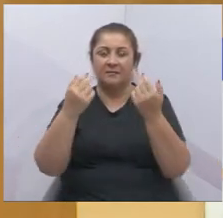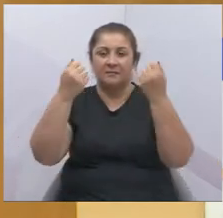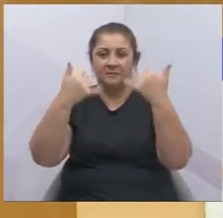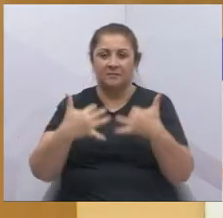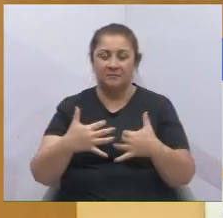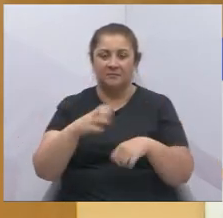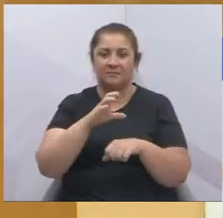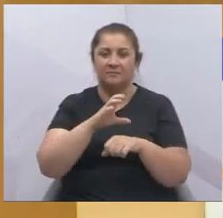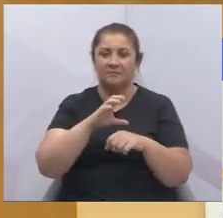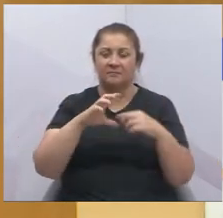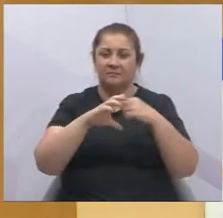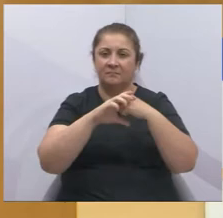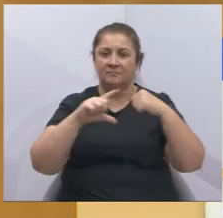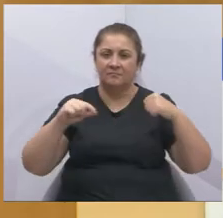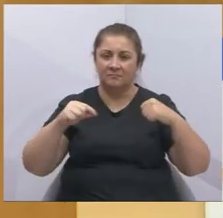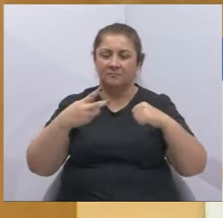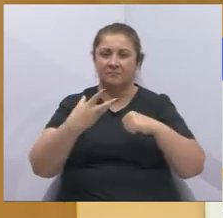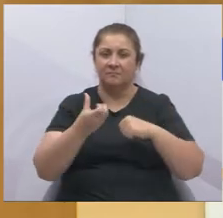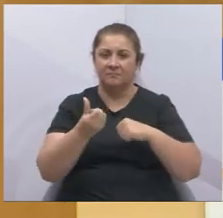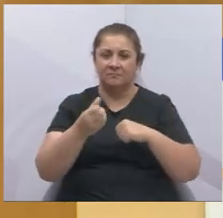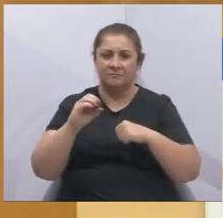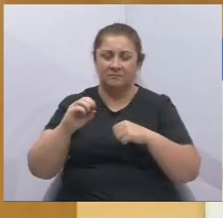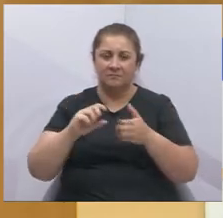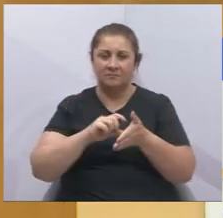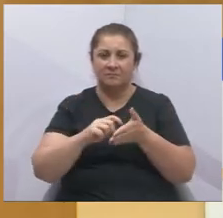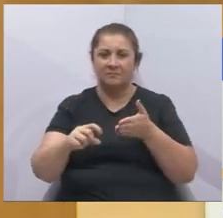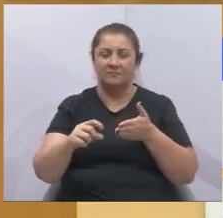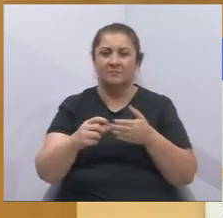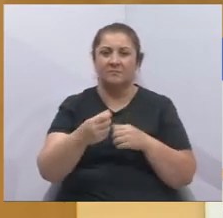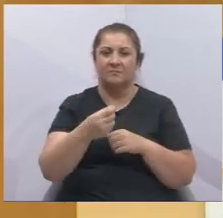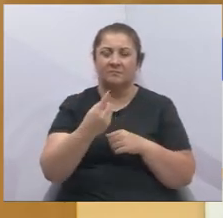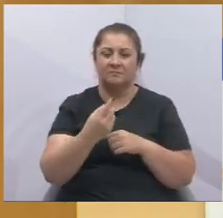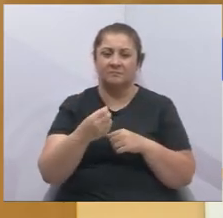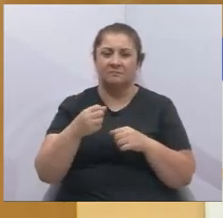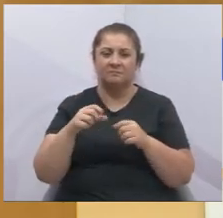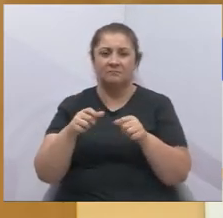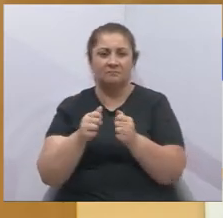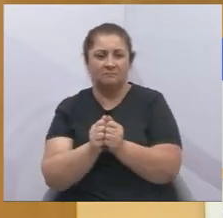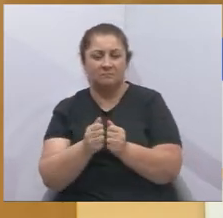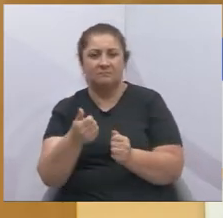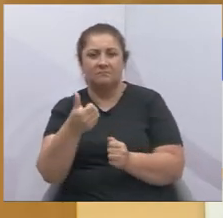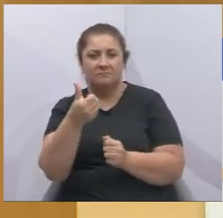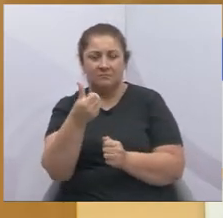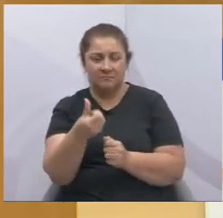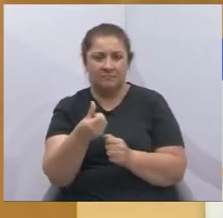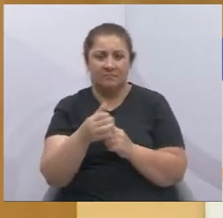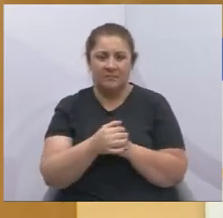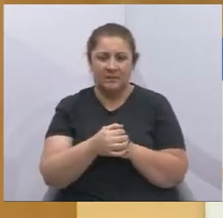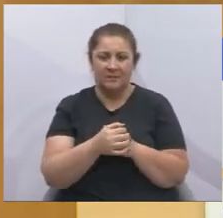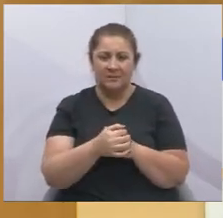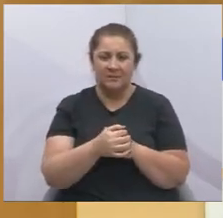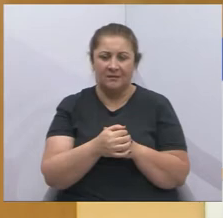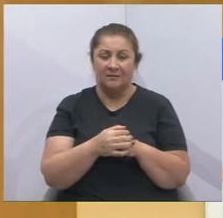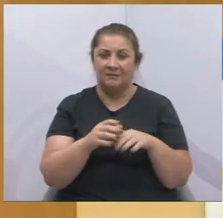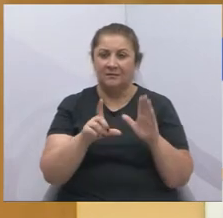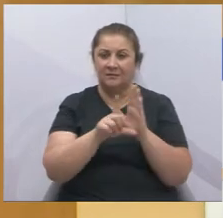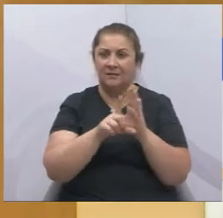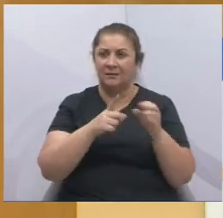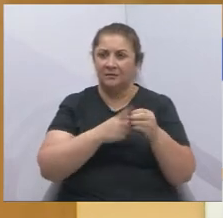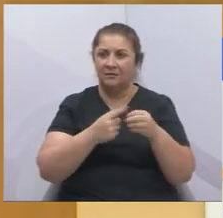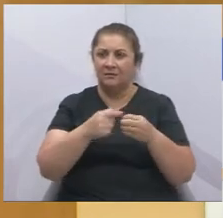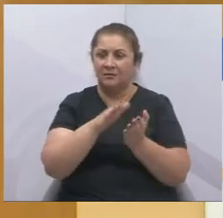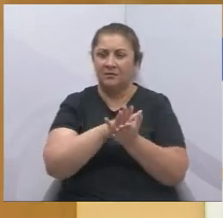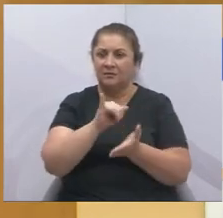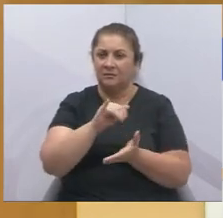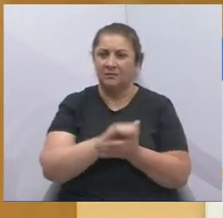os incisos 1 e 6 do artigo 61 da Lei Orgânica Municipal e o inciso 1º